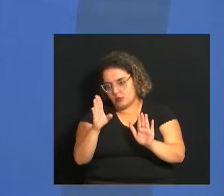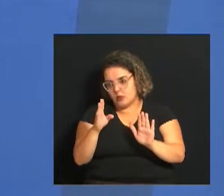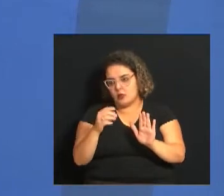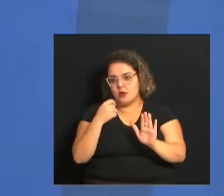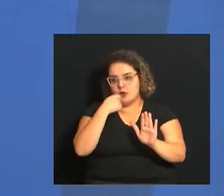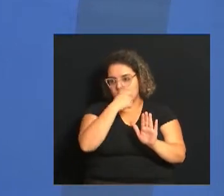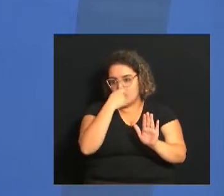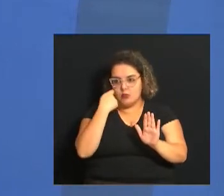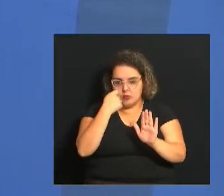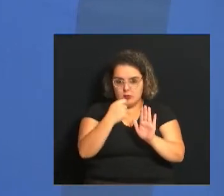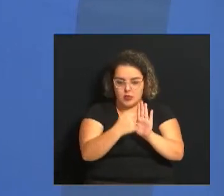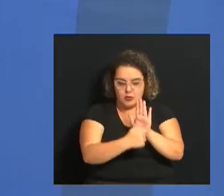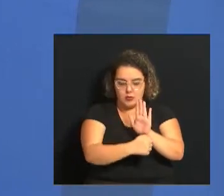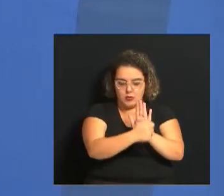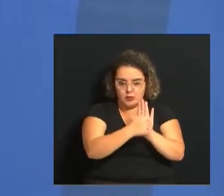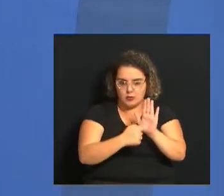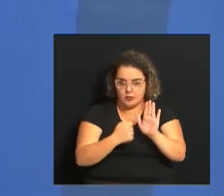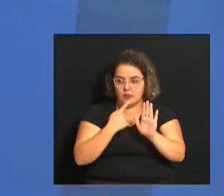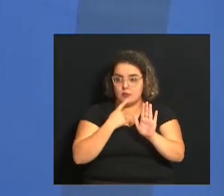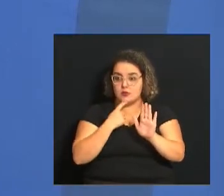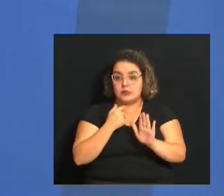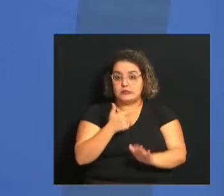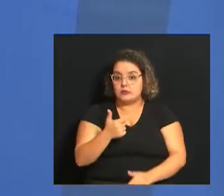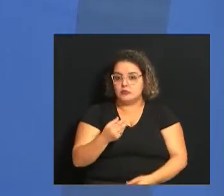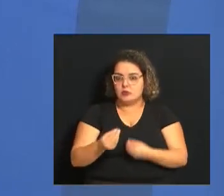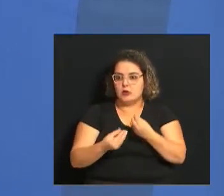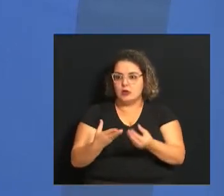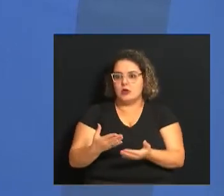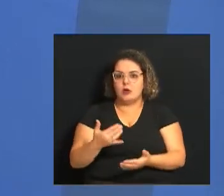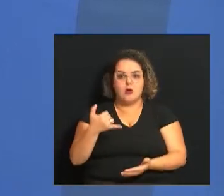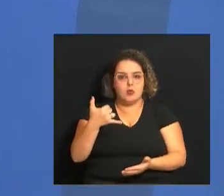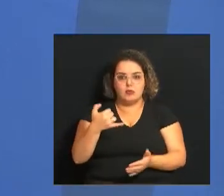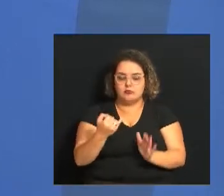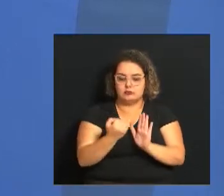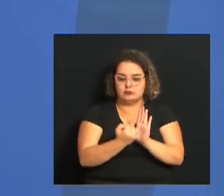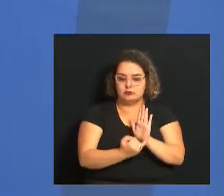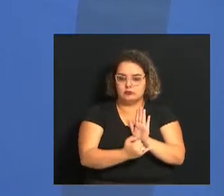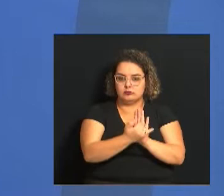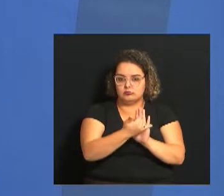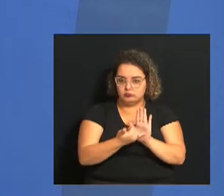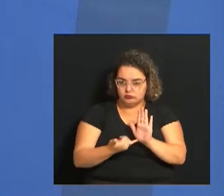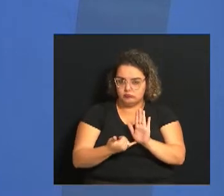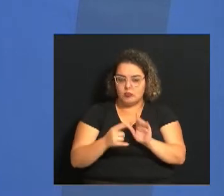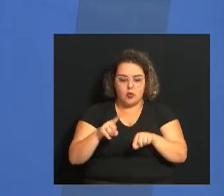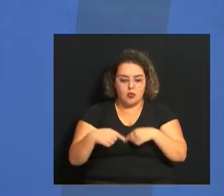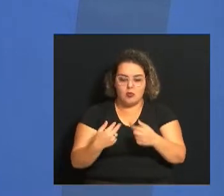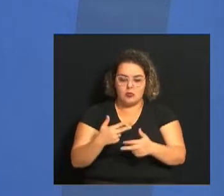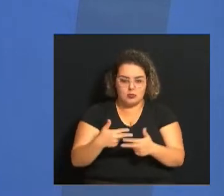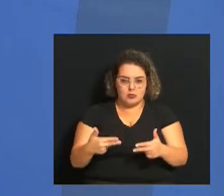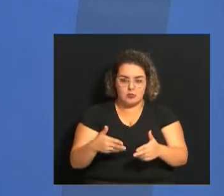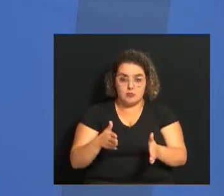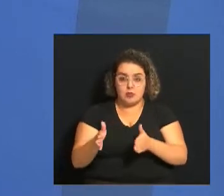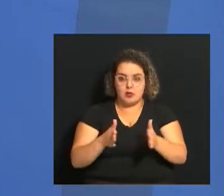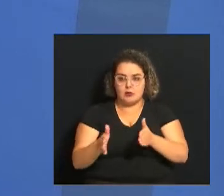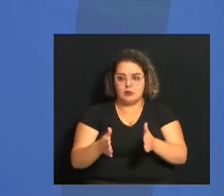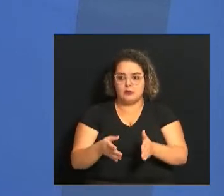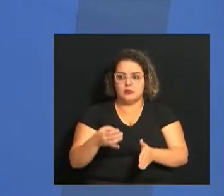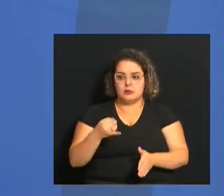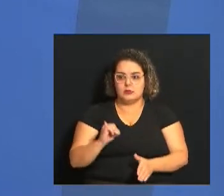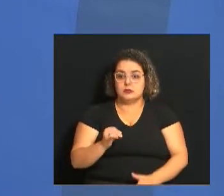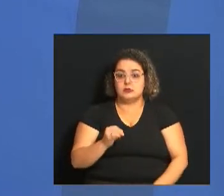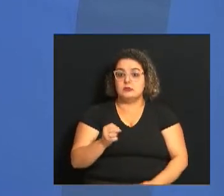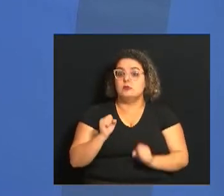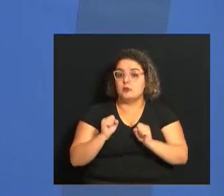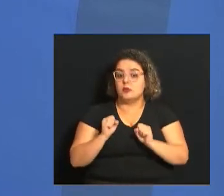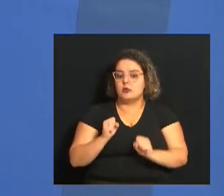vermelho e, em caso de impossibilidade, com caneta ou outro material acessível, se possível na cor vermelha,